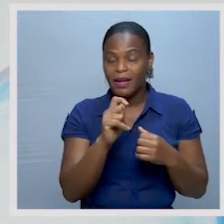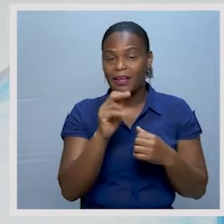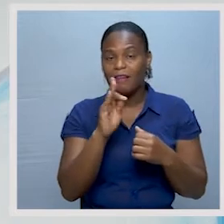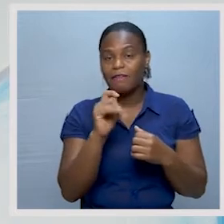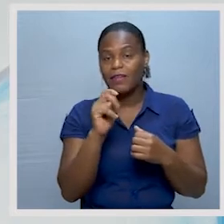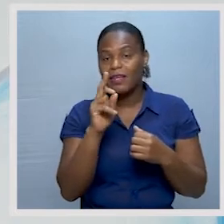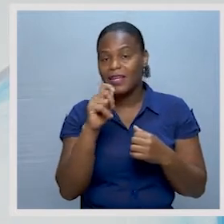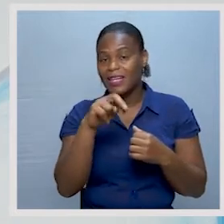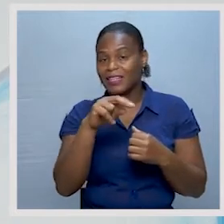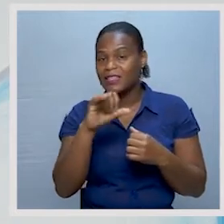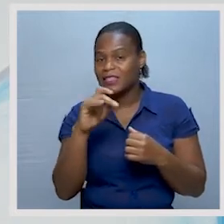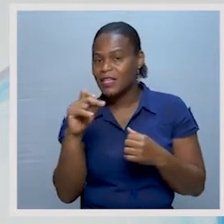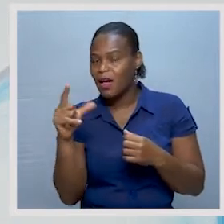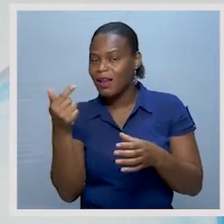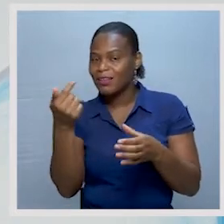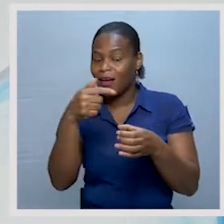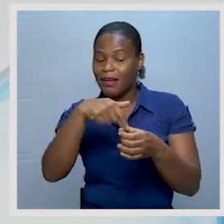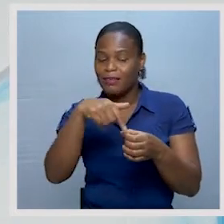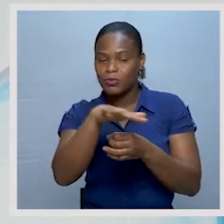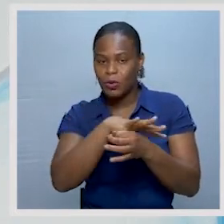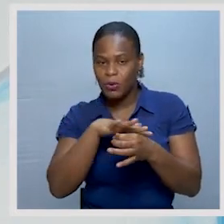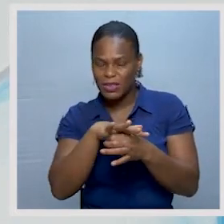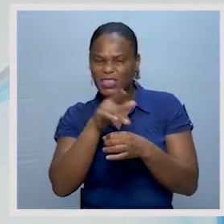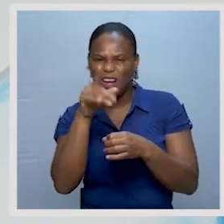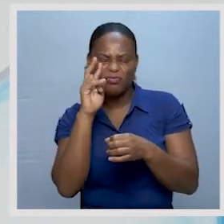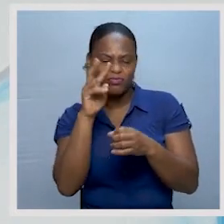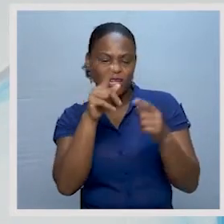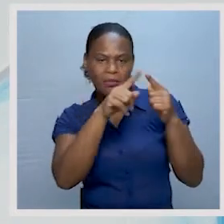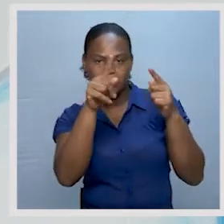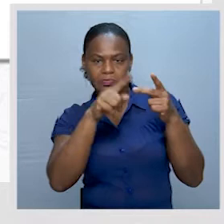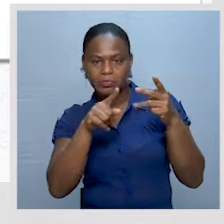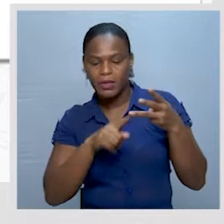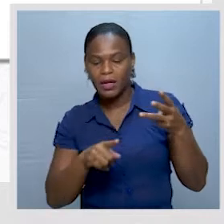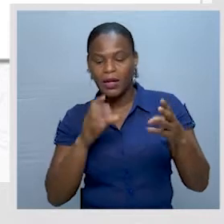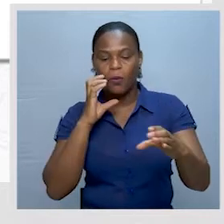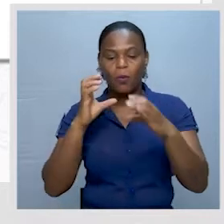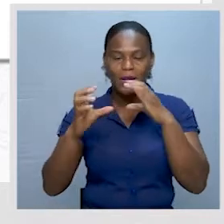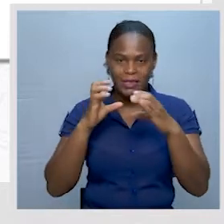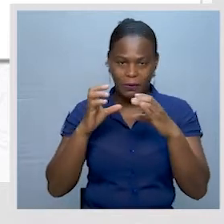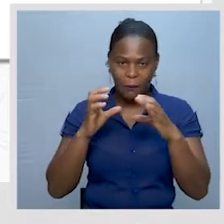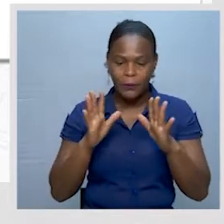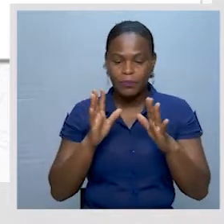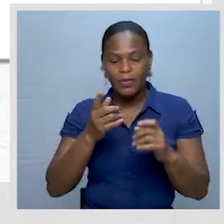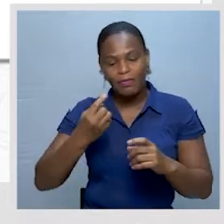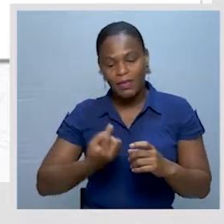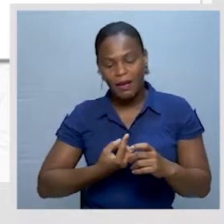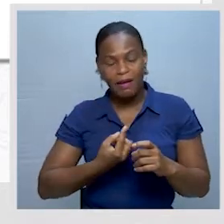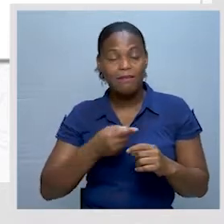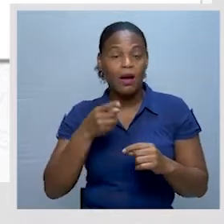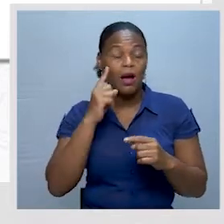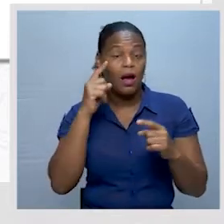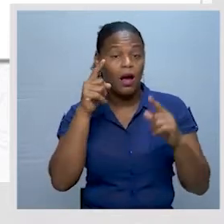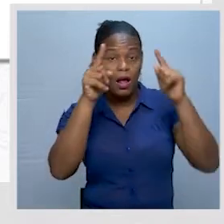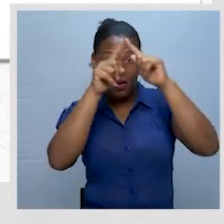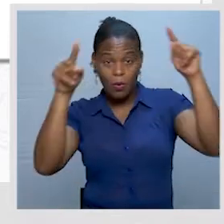do contexto. Isto é um esquema de comunicação. Devemos ter em